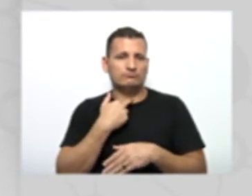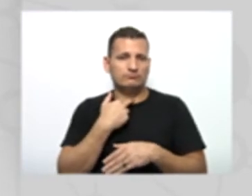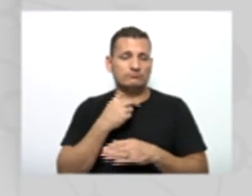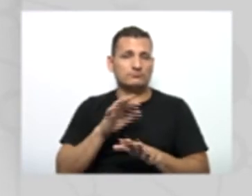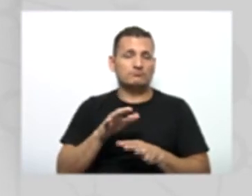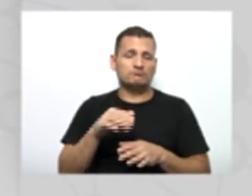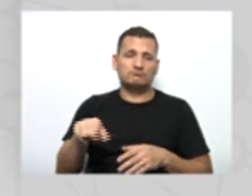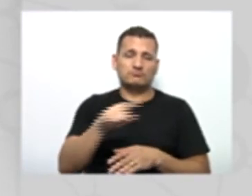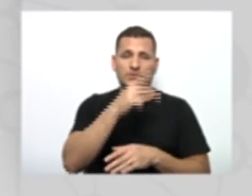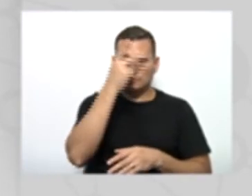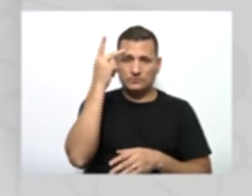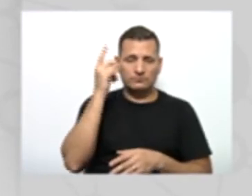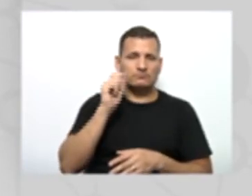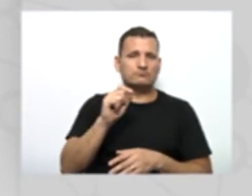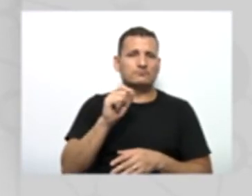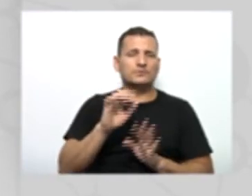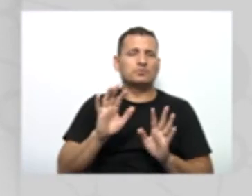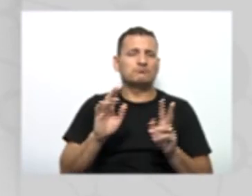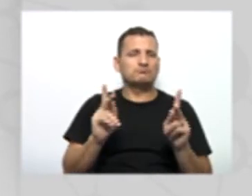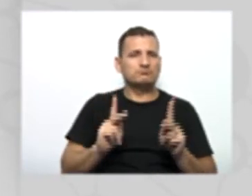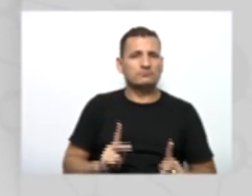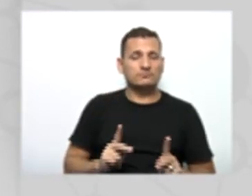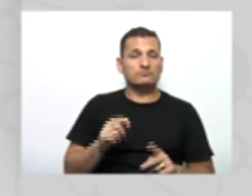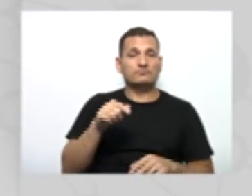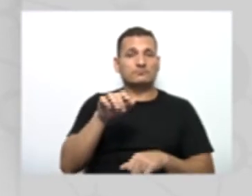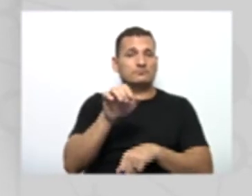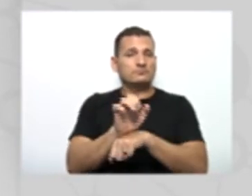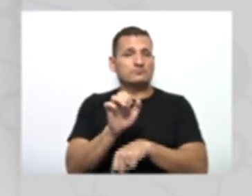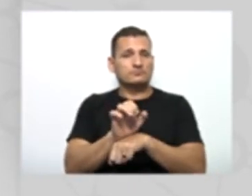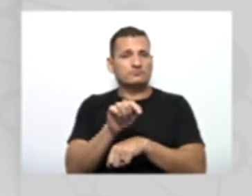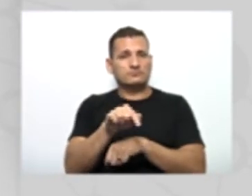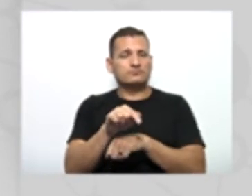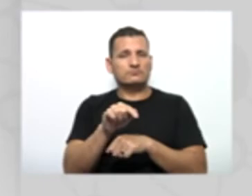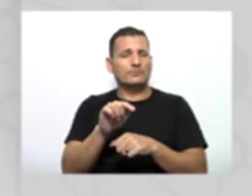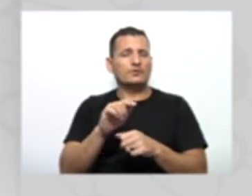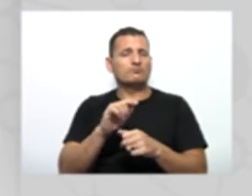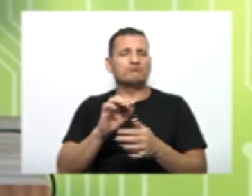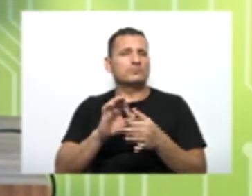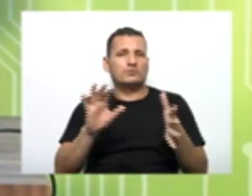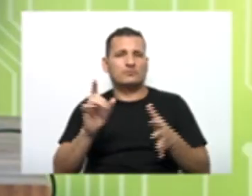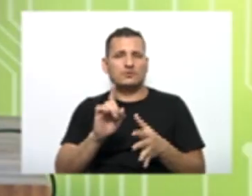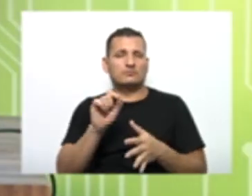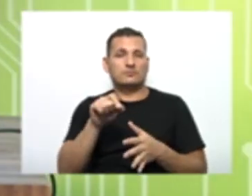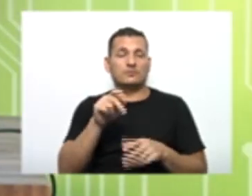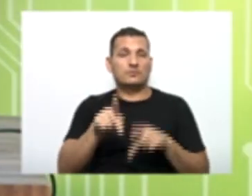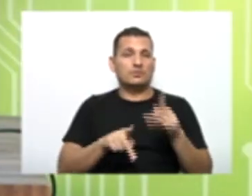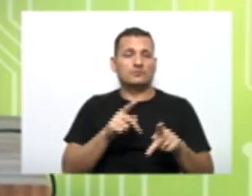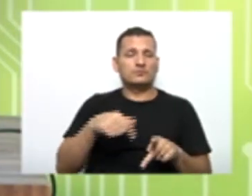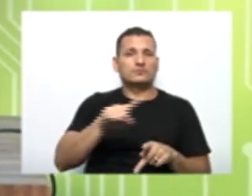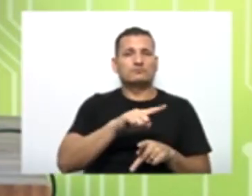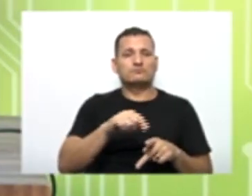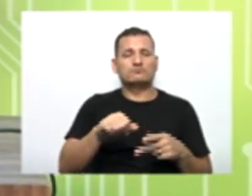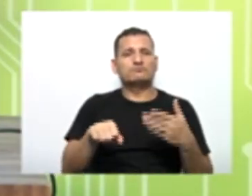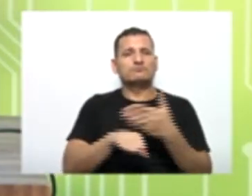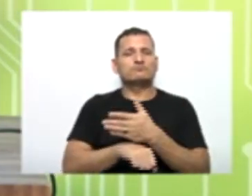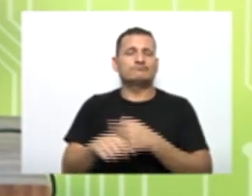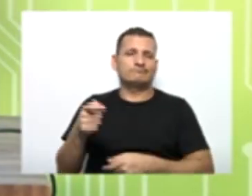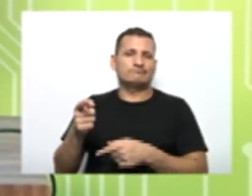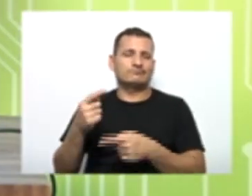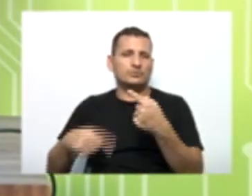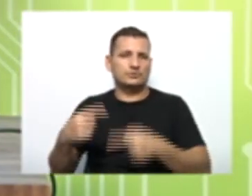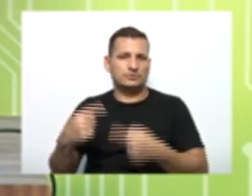liberdade não consistia naquela época em participar da gestão da coisa pública, da atividade política, mas em não ser molestado abusivamente pelo